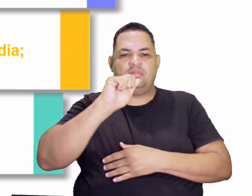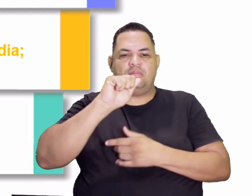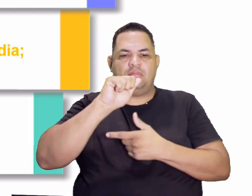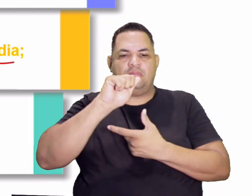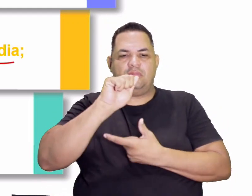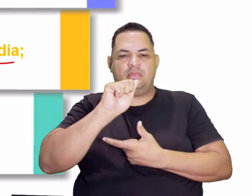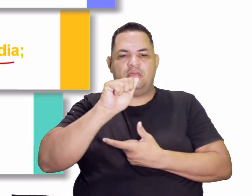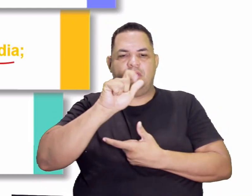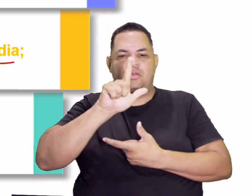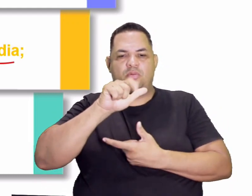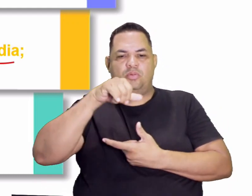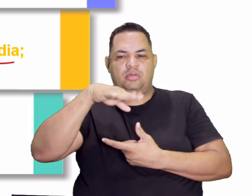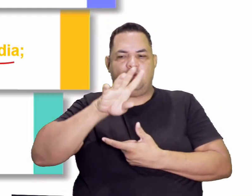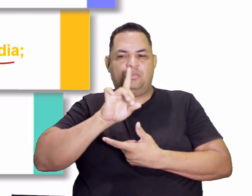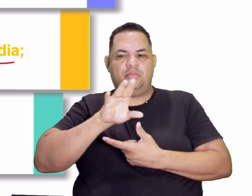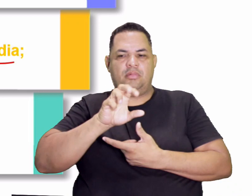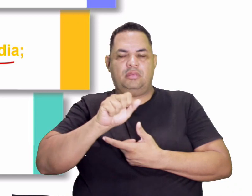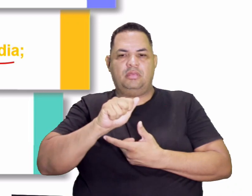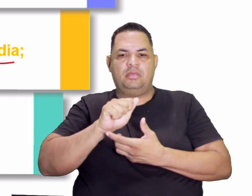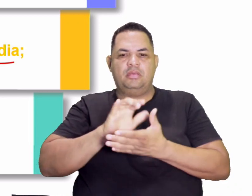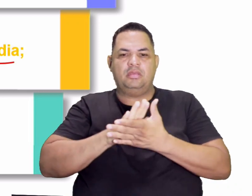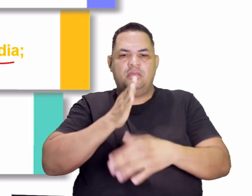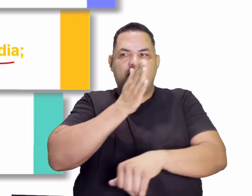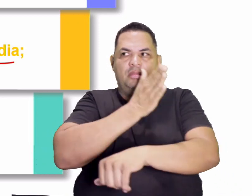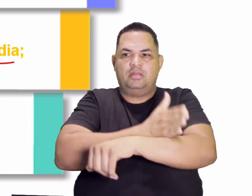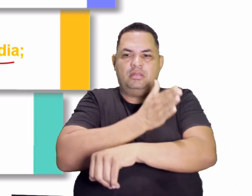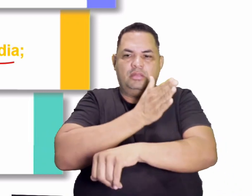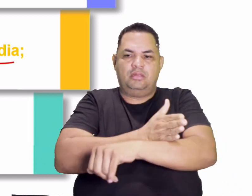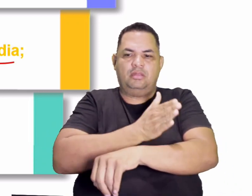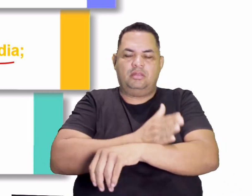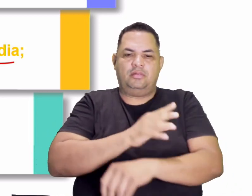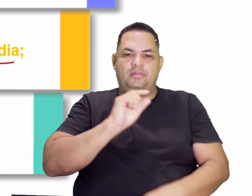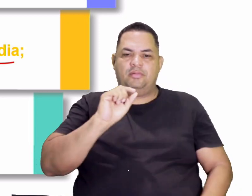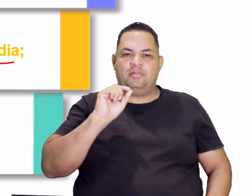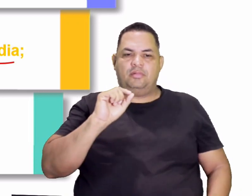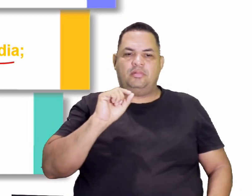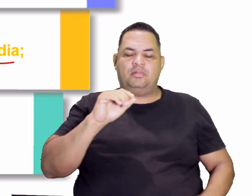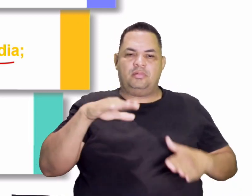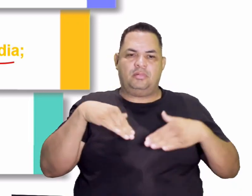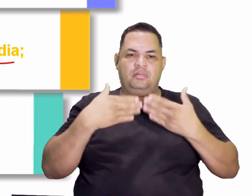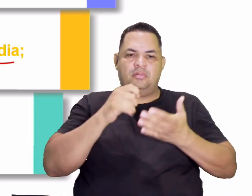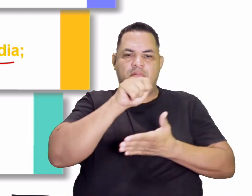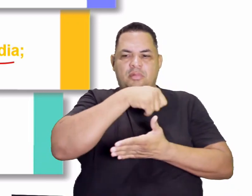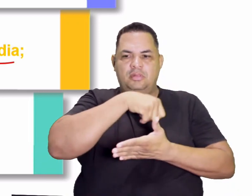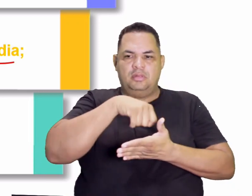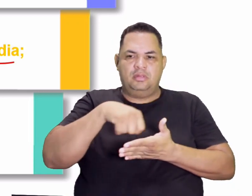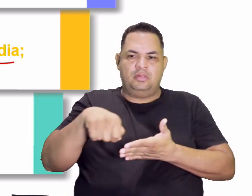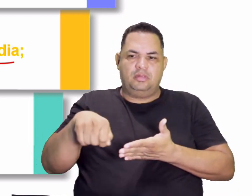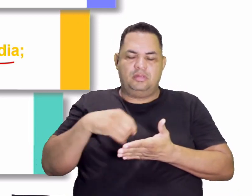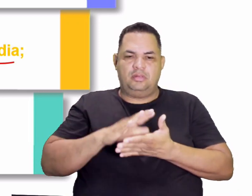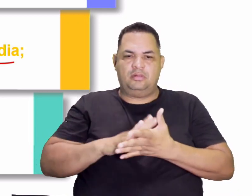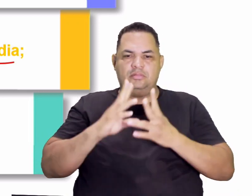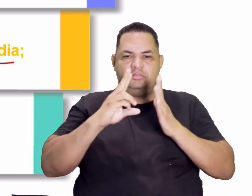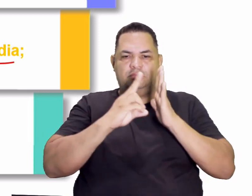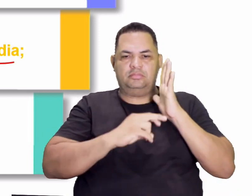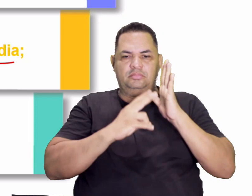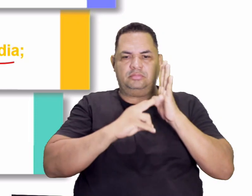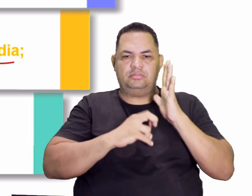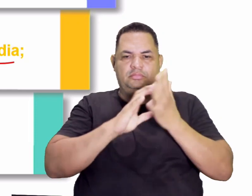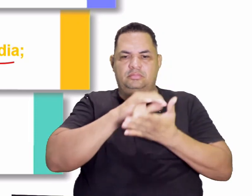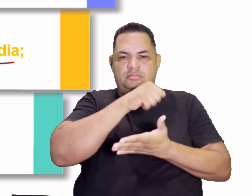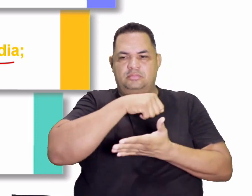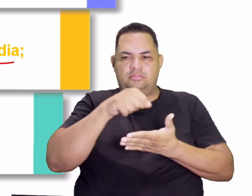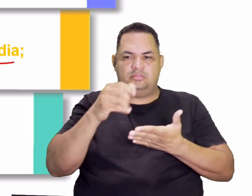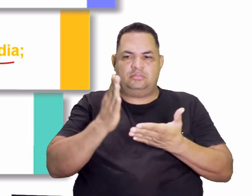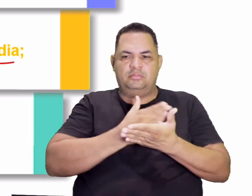Alquimia na Idade Média, olha só, em cada momento, tá? O que a gente vai... Já anota aí no seu vocabulário, no seu caderno, na